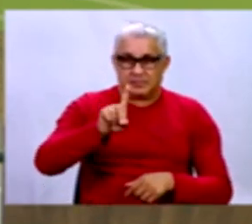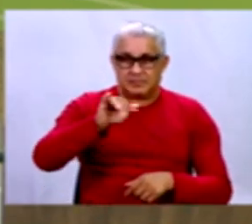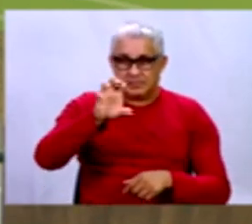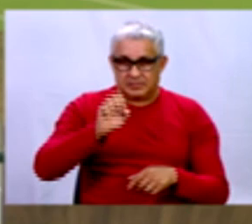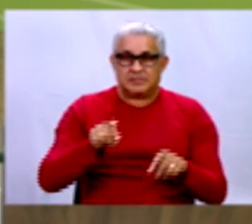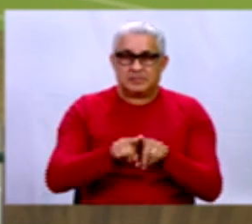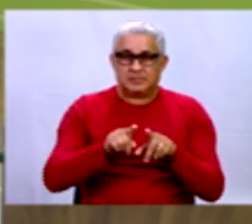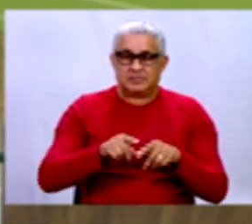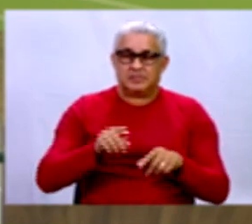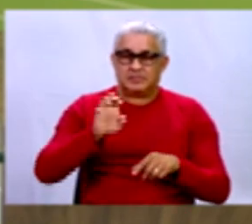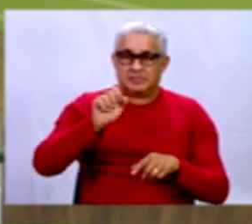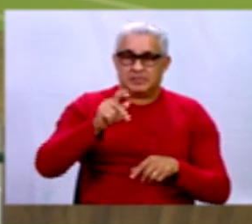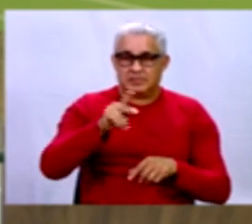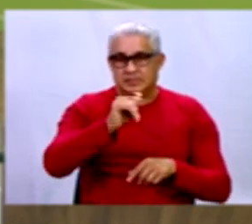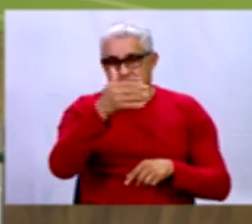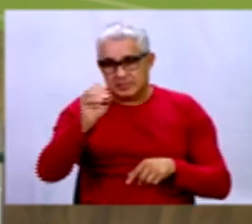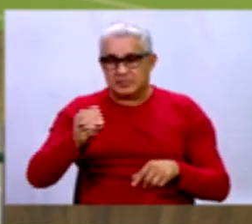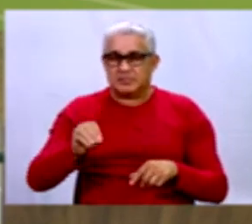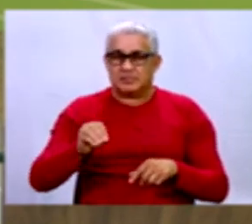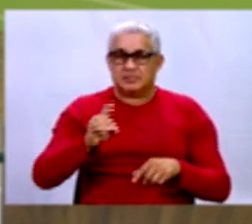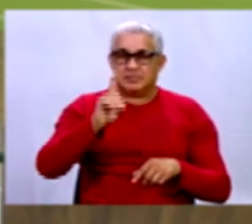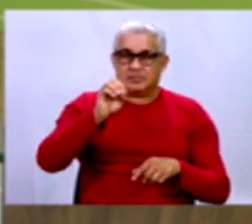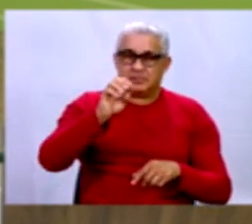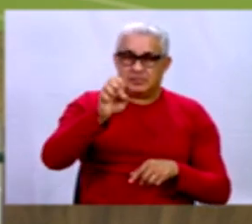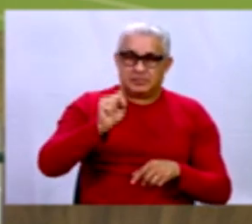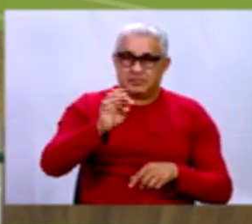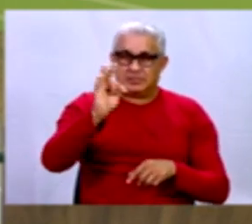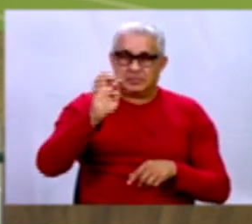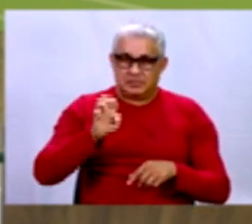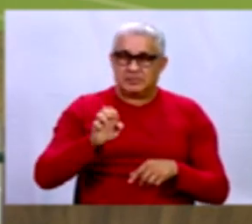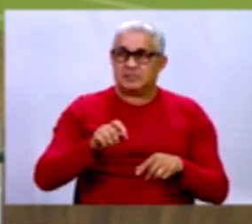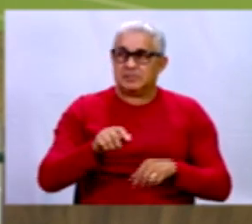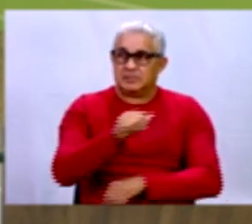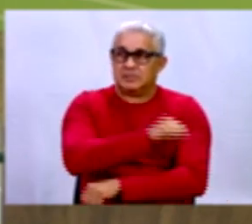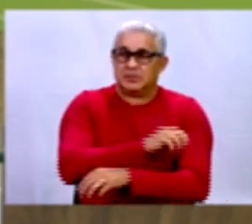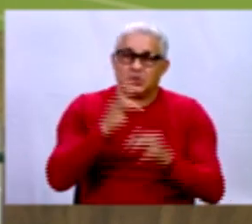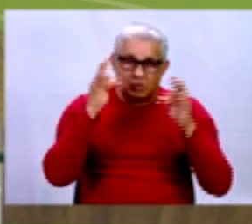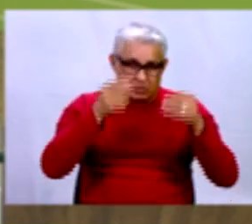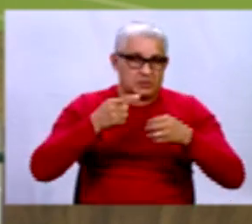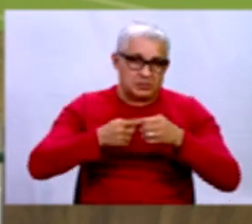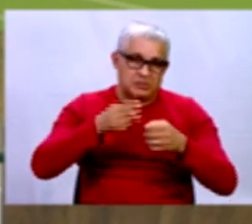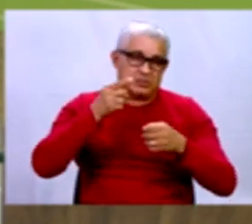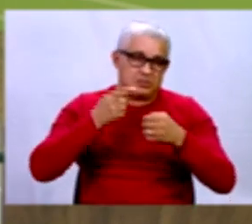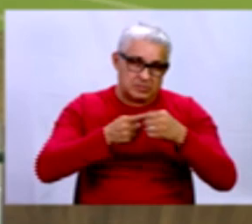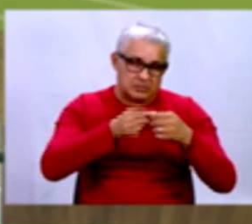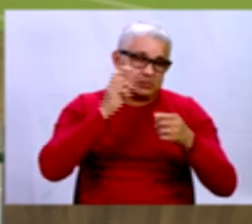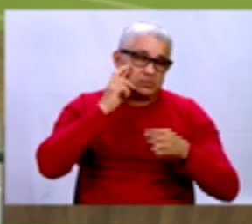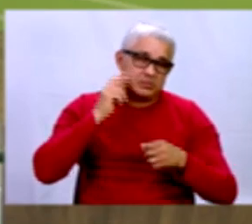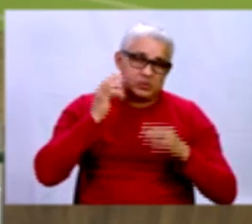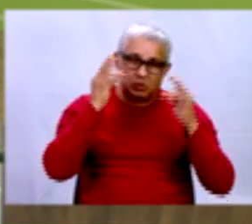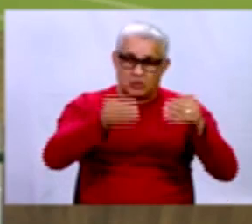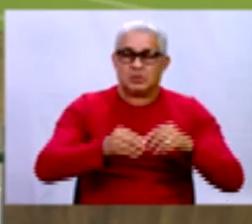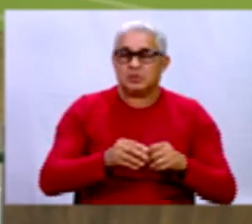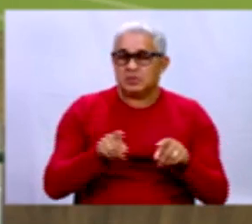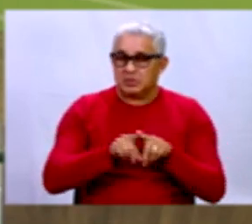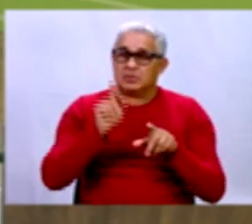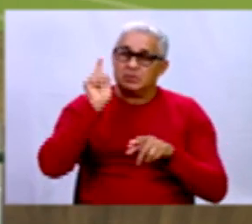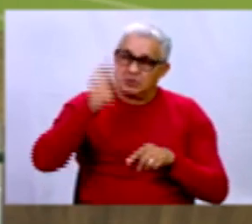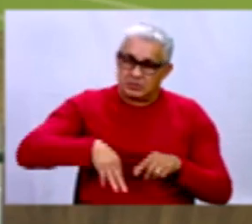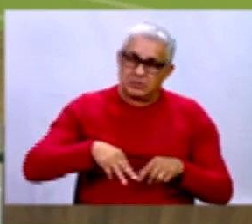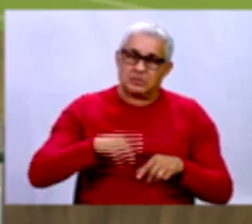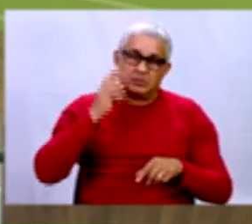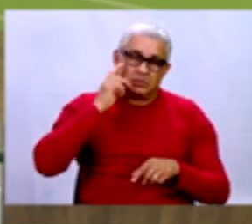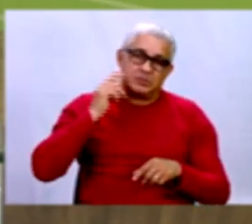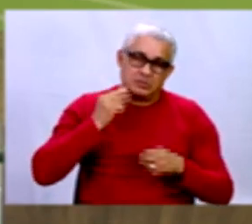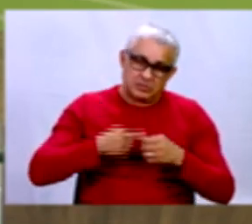de Espigão do Oeste, a Eliasmar, que é de Espigão do Oeste, e respondeu todas as questões, parabéns. Os alunos de Guajará-Mirim,